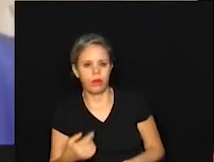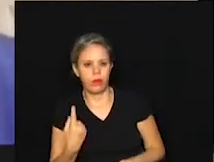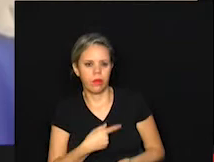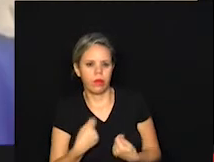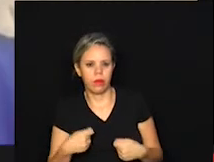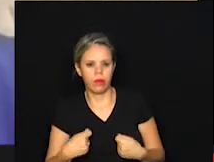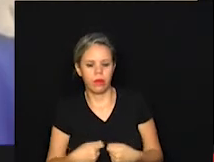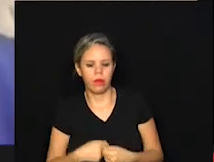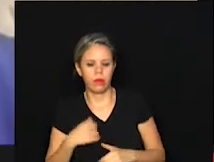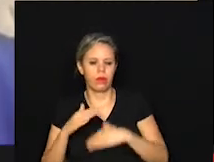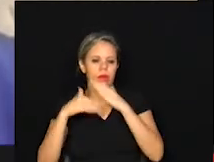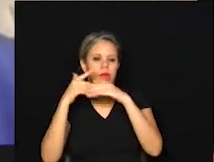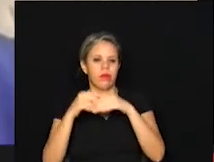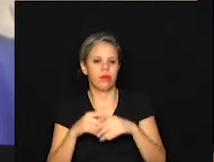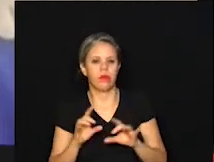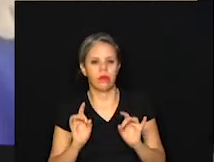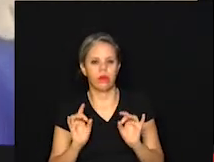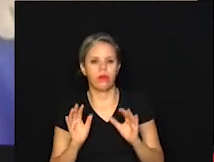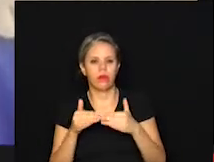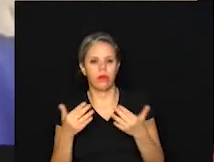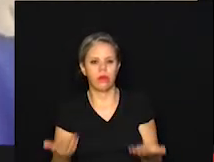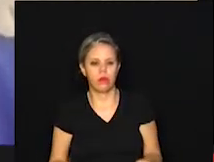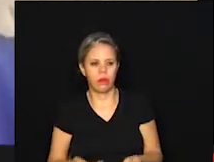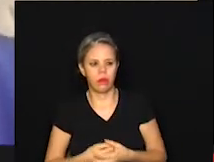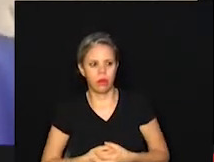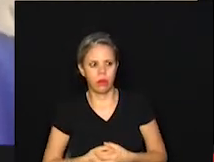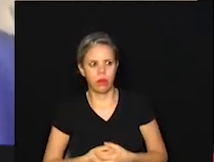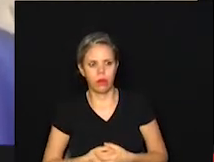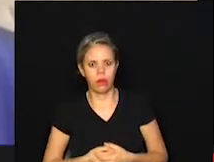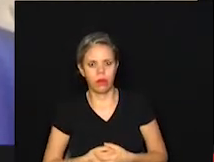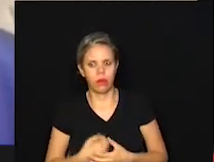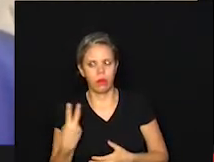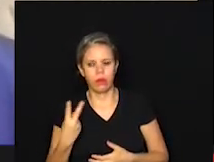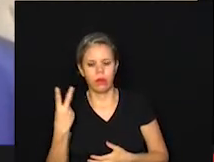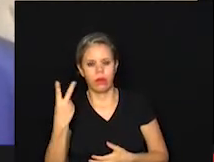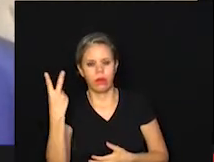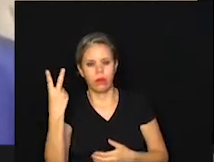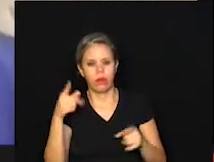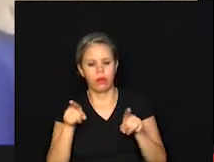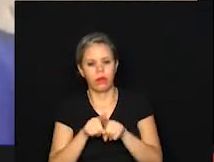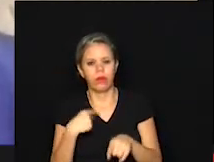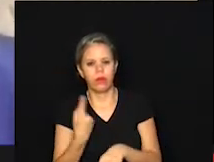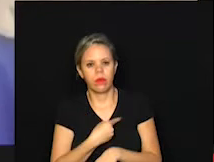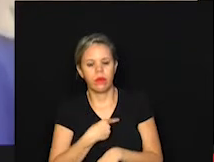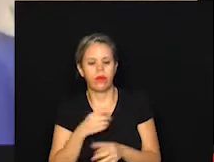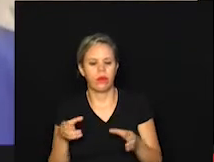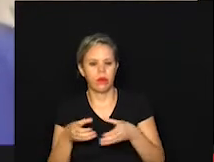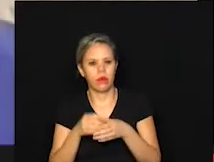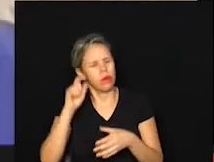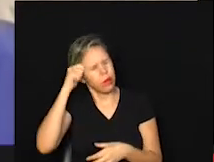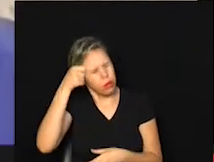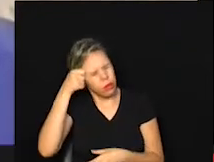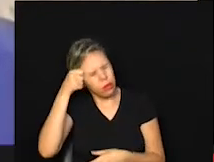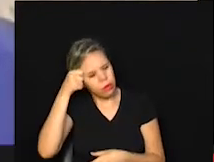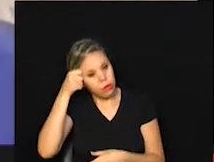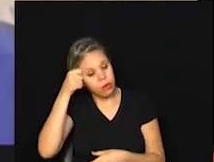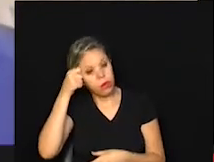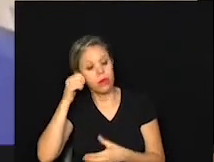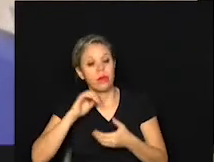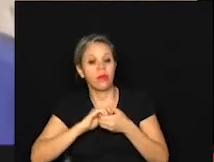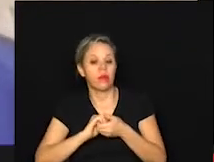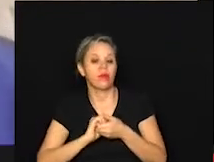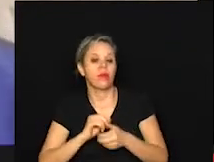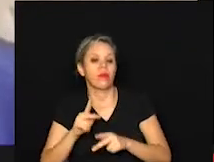de um desenvolvimento específico mesmo, e valorização também da nossa comunidade negra. Cumprimento de que os